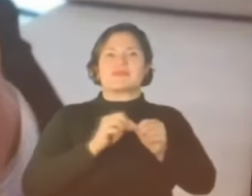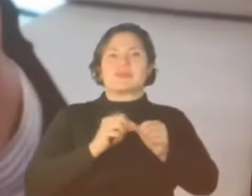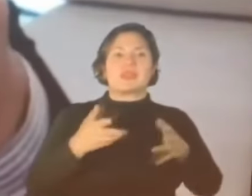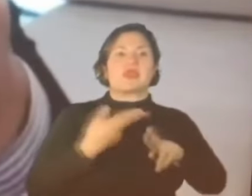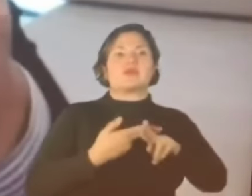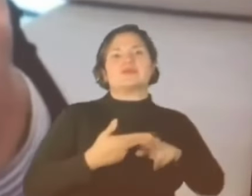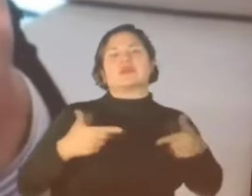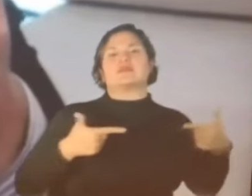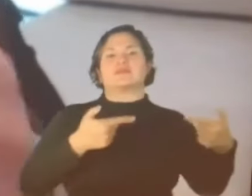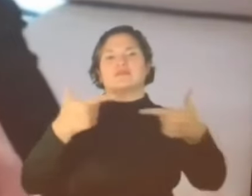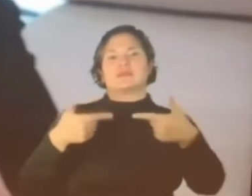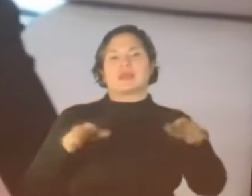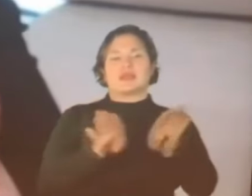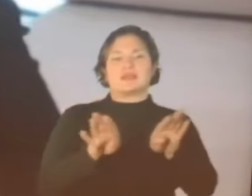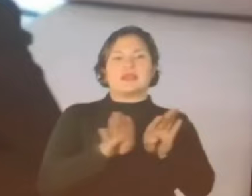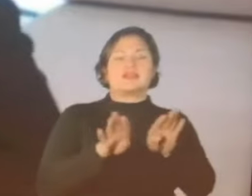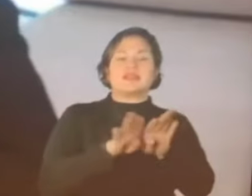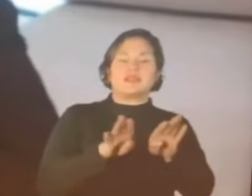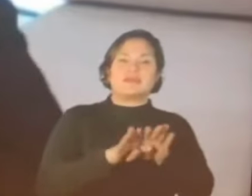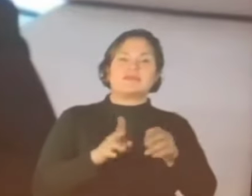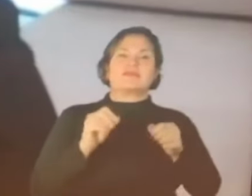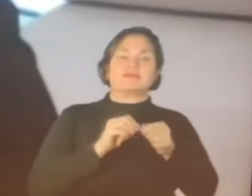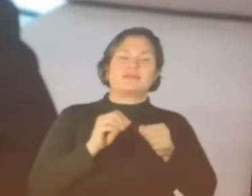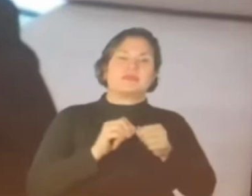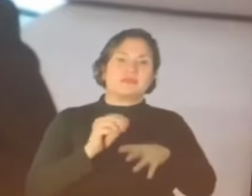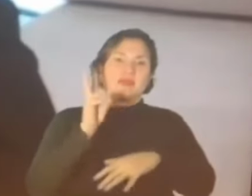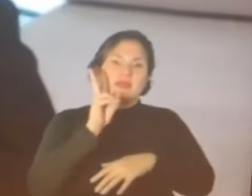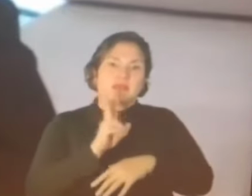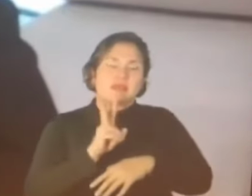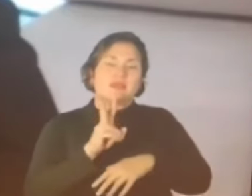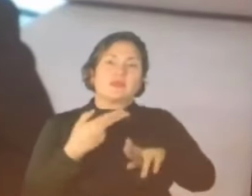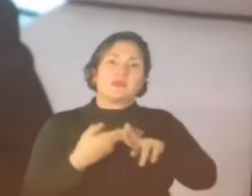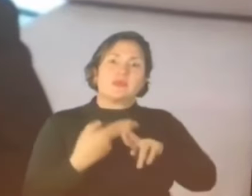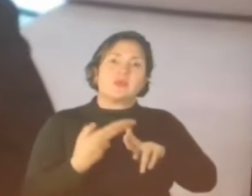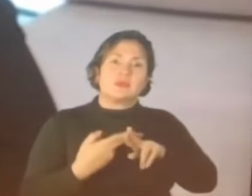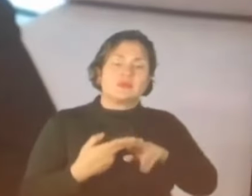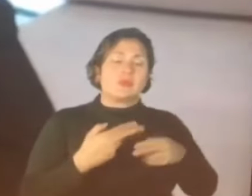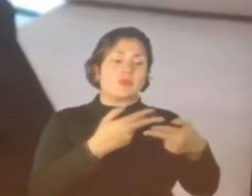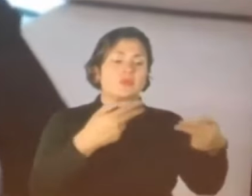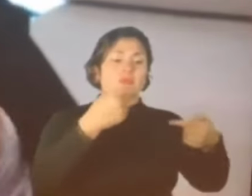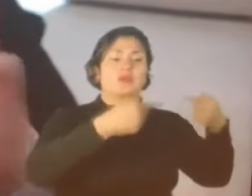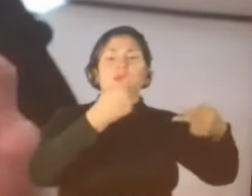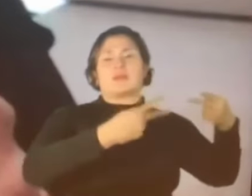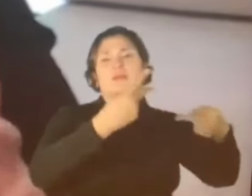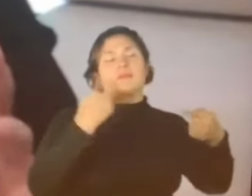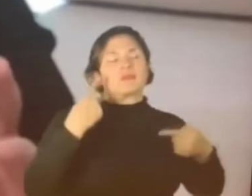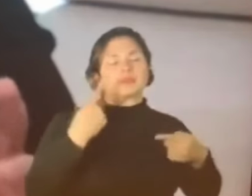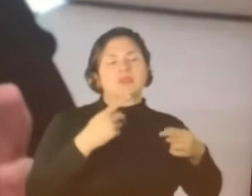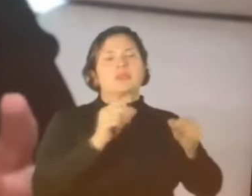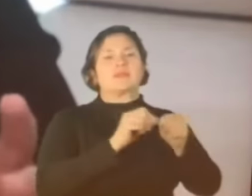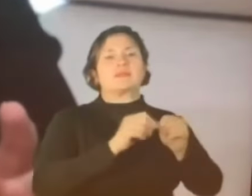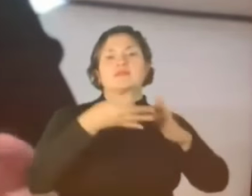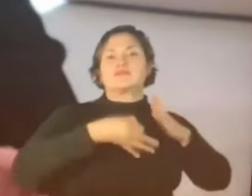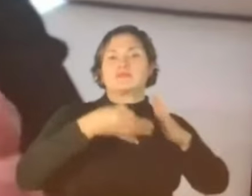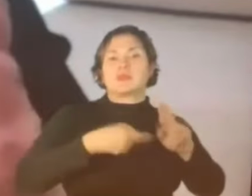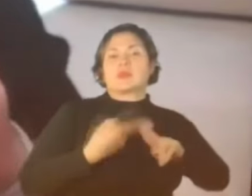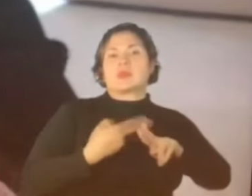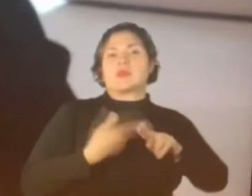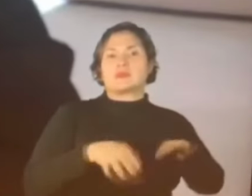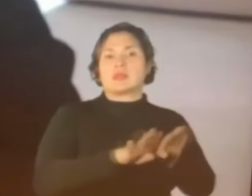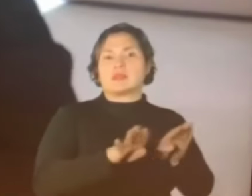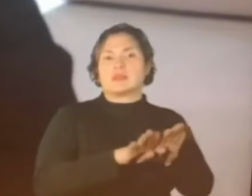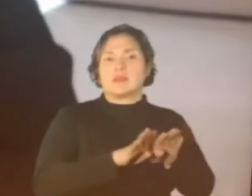como instrumento, portanto, também político, para os tribunais utilizados, como disse, como um